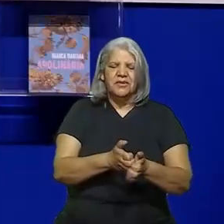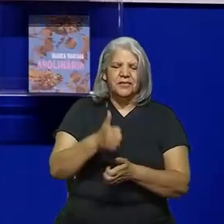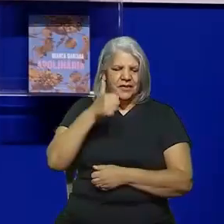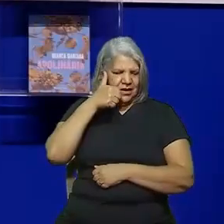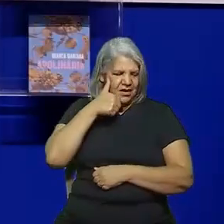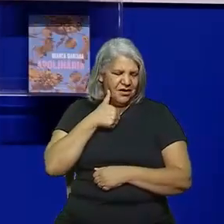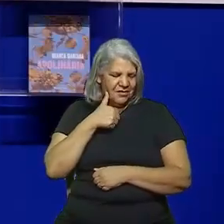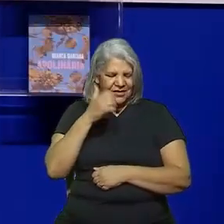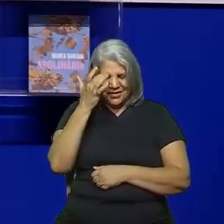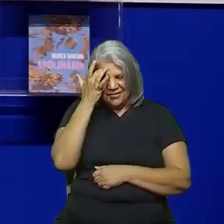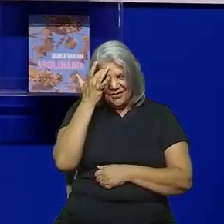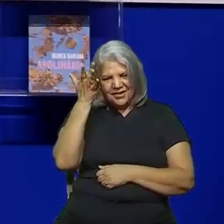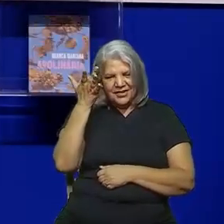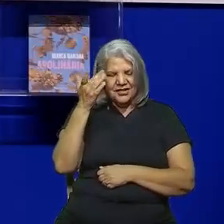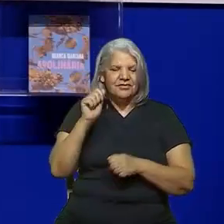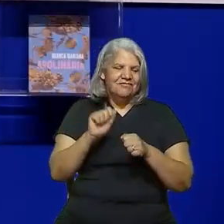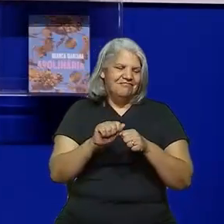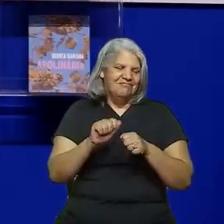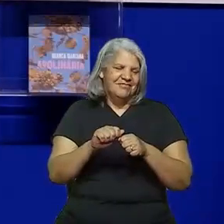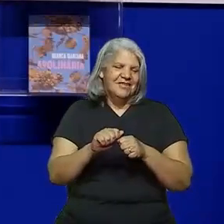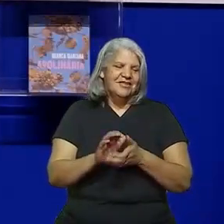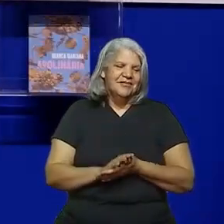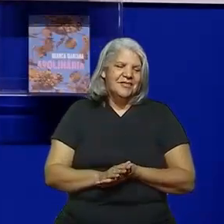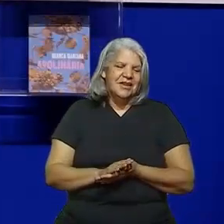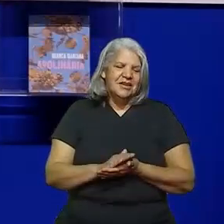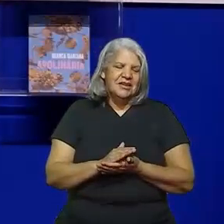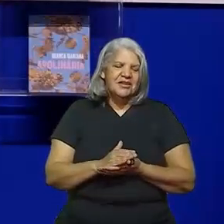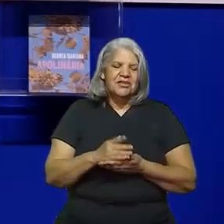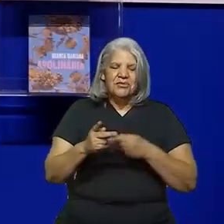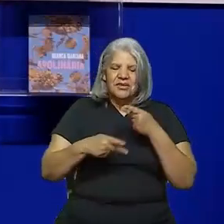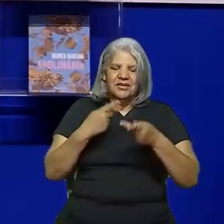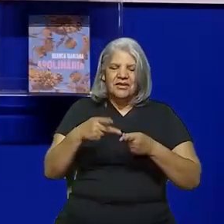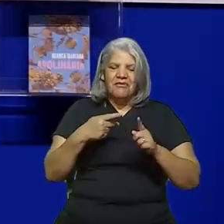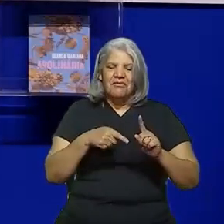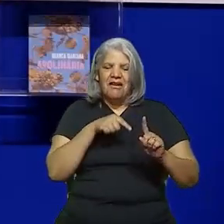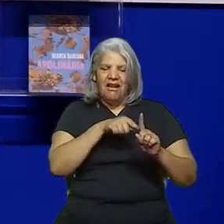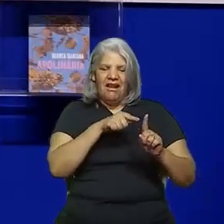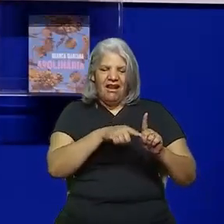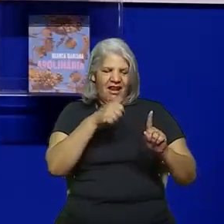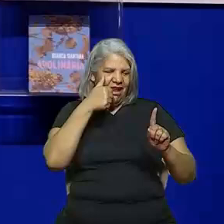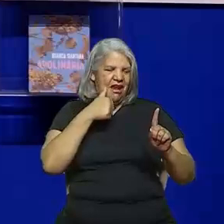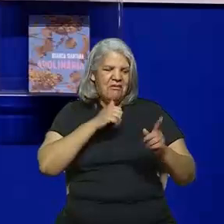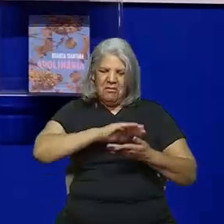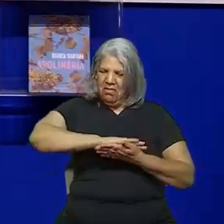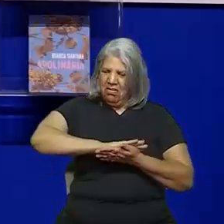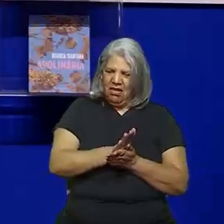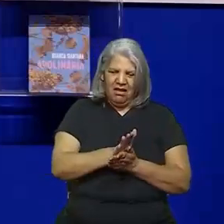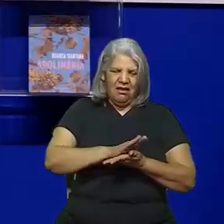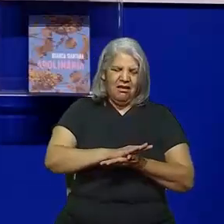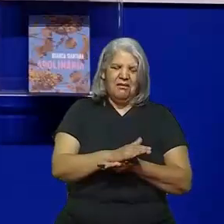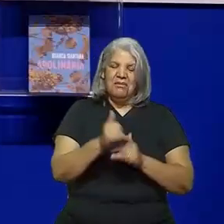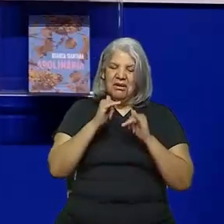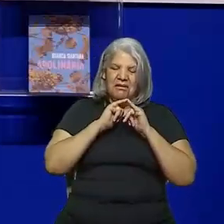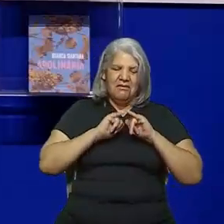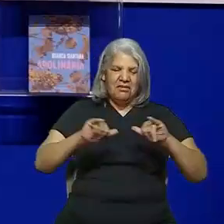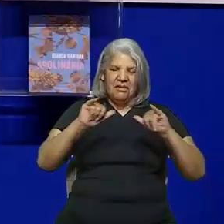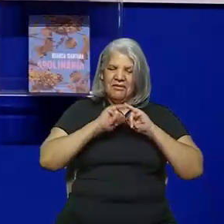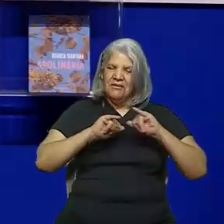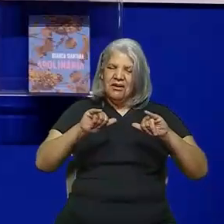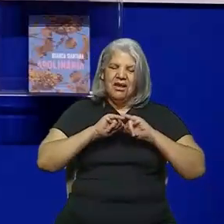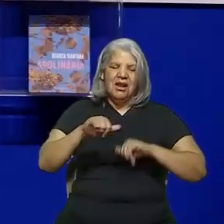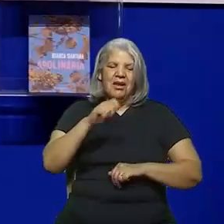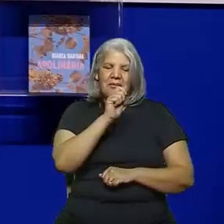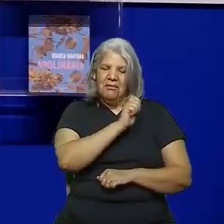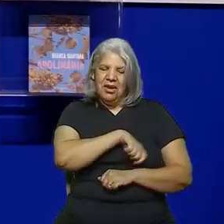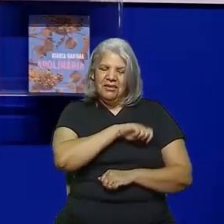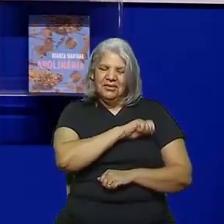que é muito fácil de fazer, né? De começar a falar mal de uma mulher e destruir uma mulher pela maledicência,